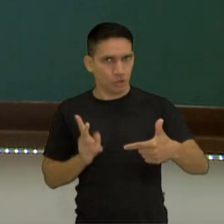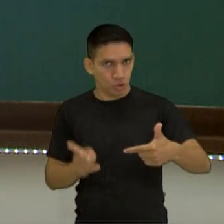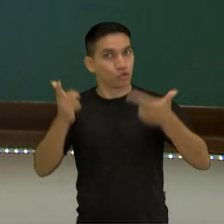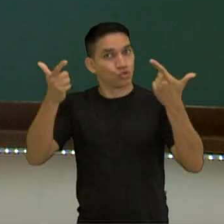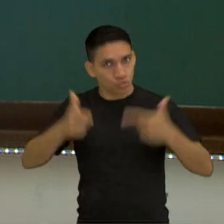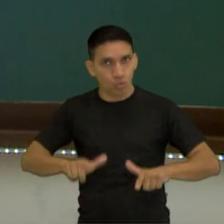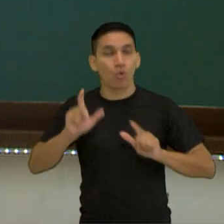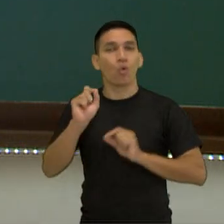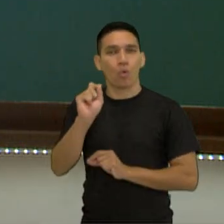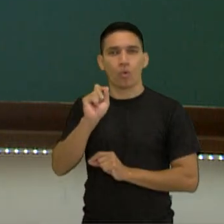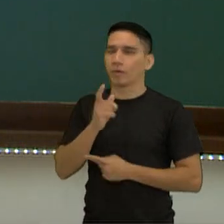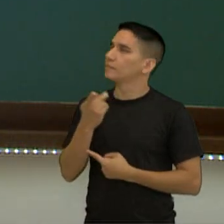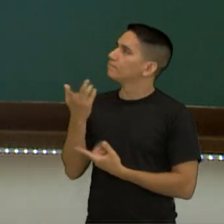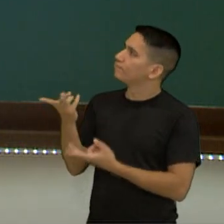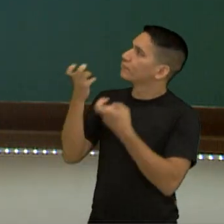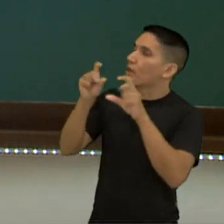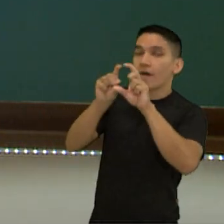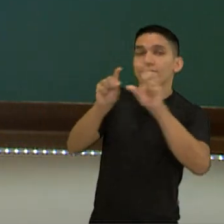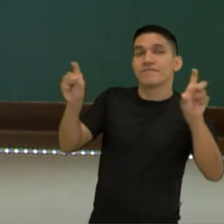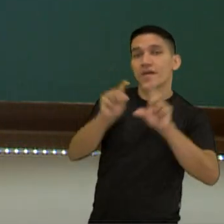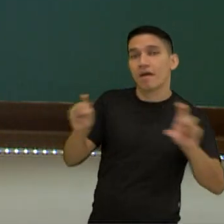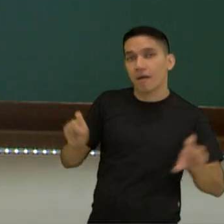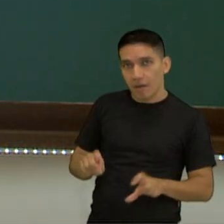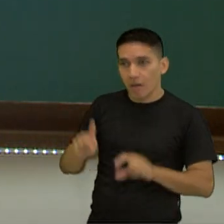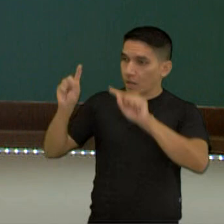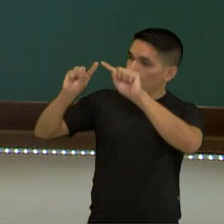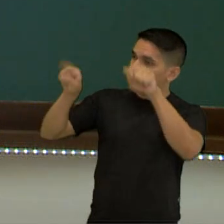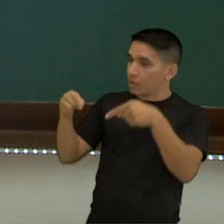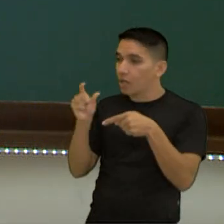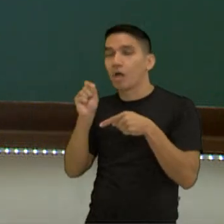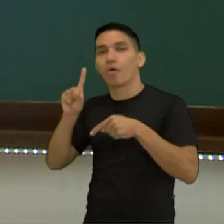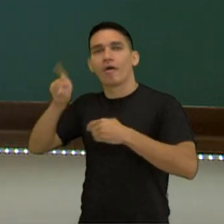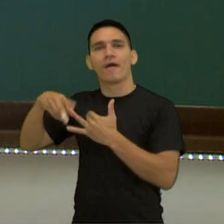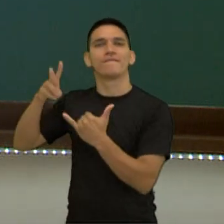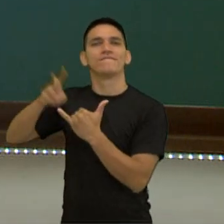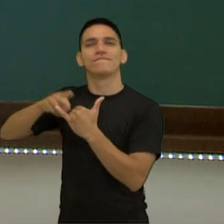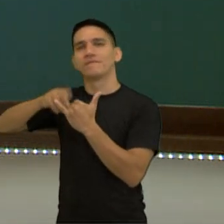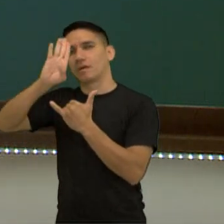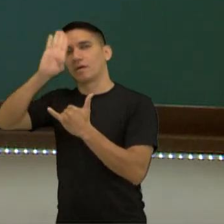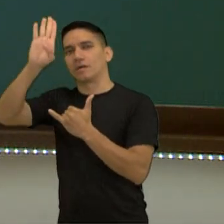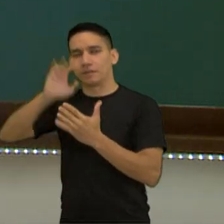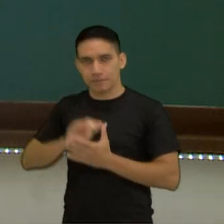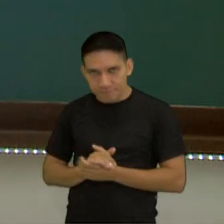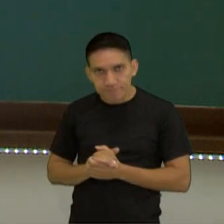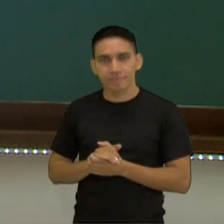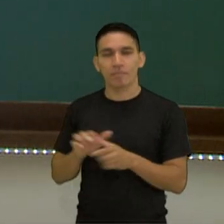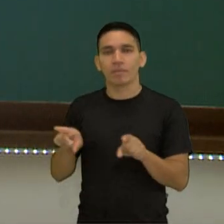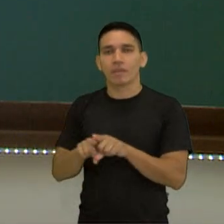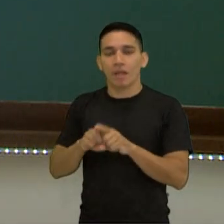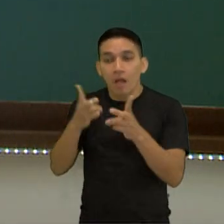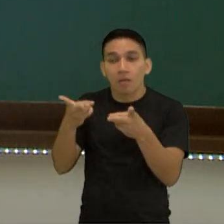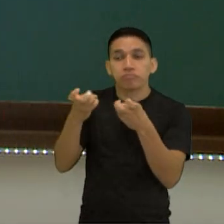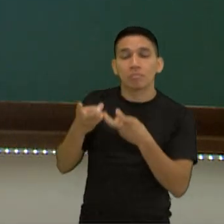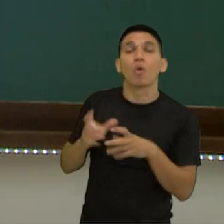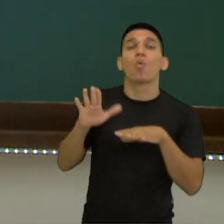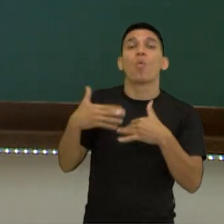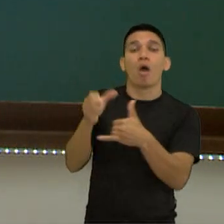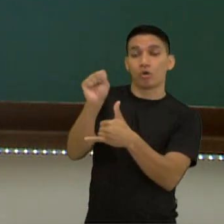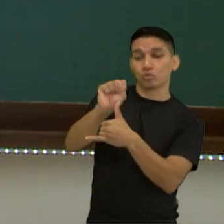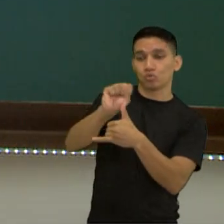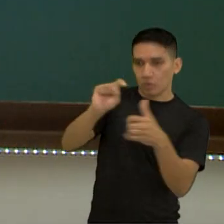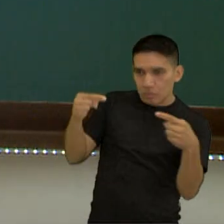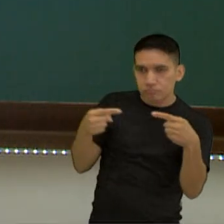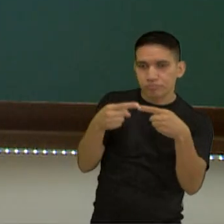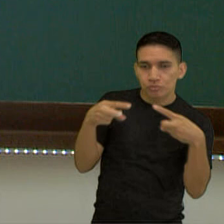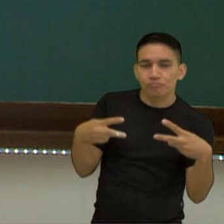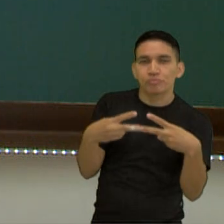contínuo. Observe as frases, nós temos entre parênteses o verbo principal e observem também o sujeito para